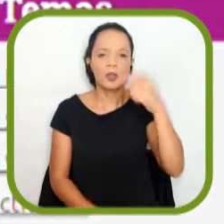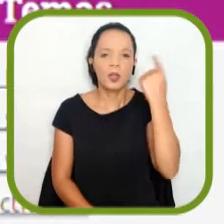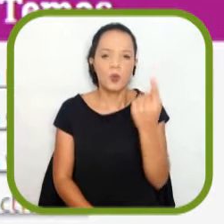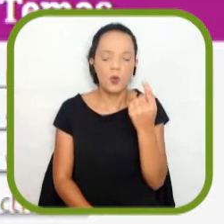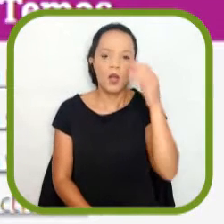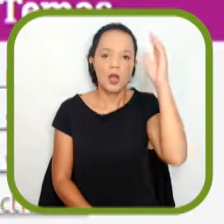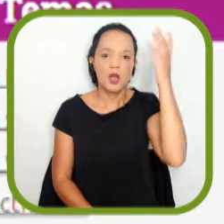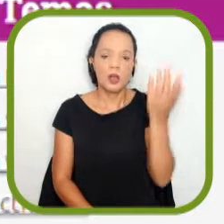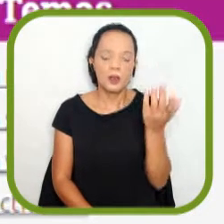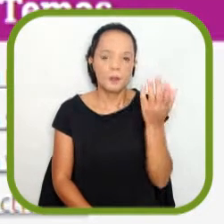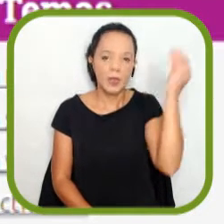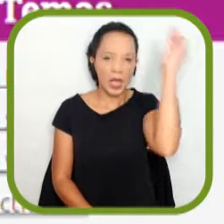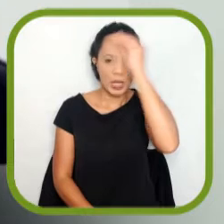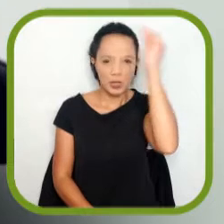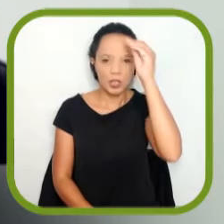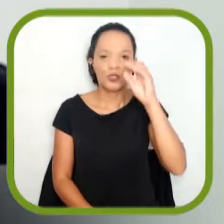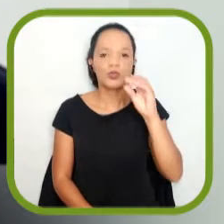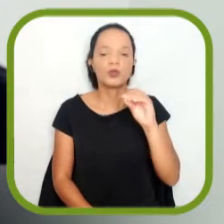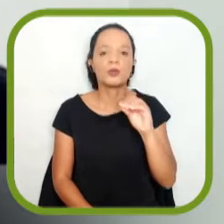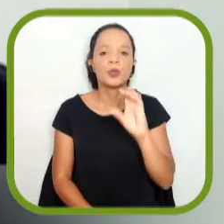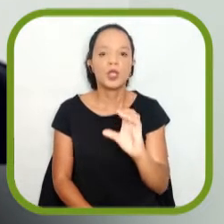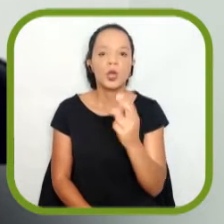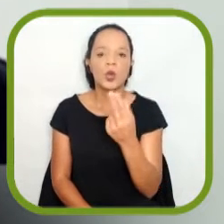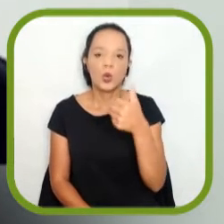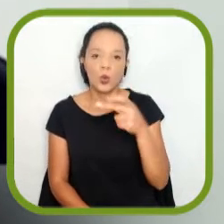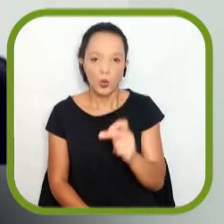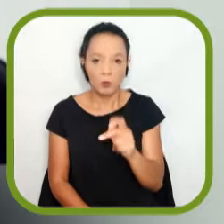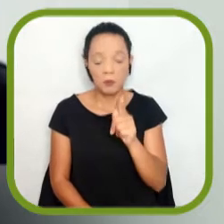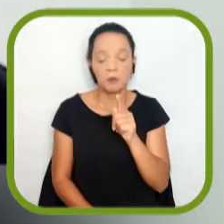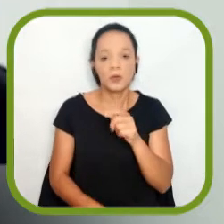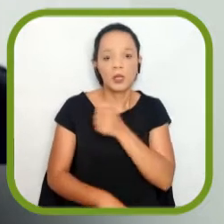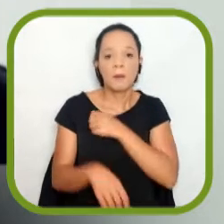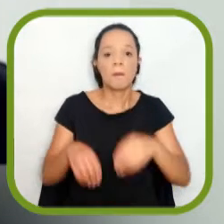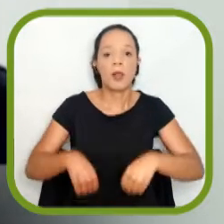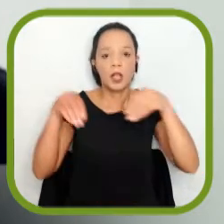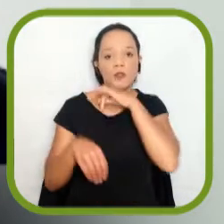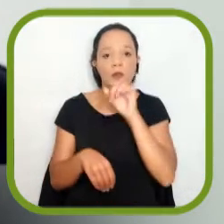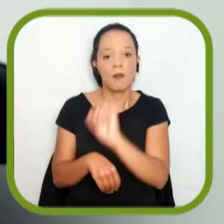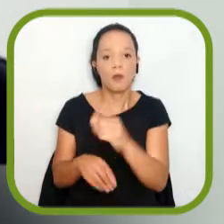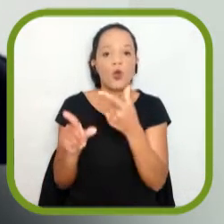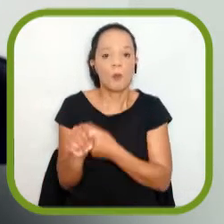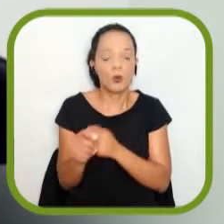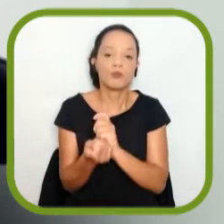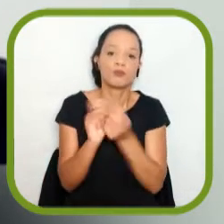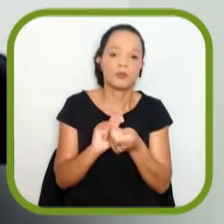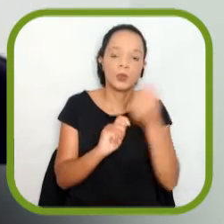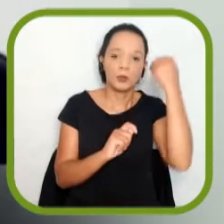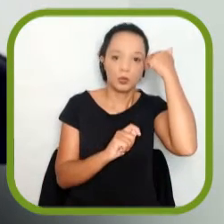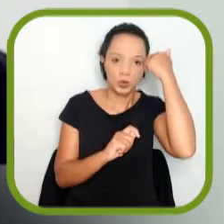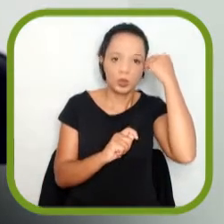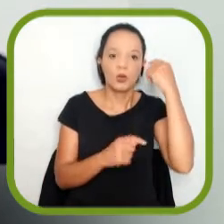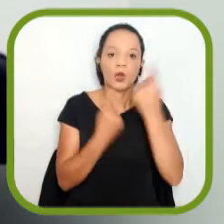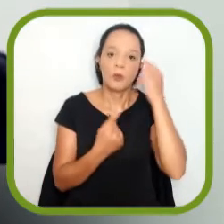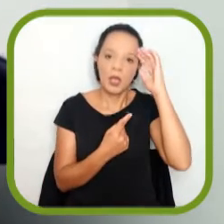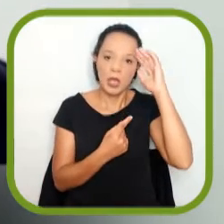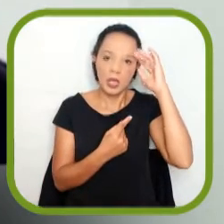no Alentejo, em Cuba, um palácio que ele transformou em museu da família dele, comprado, e portanto já